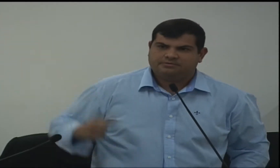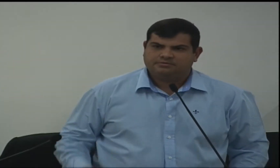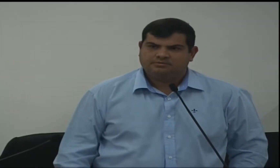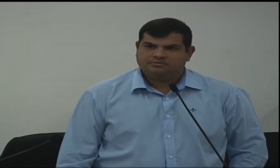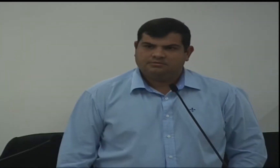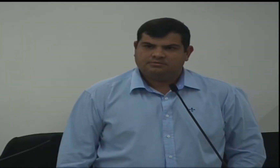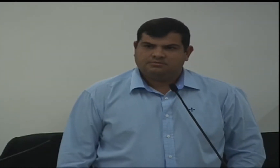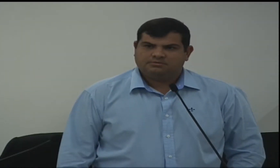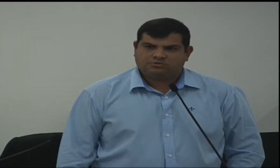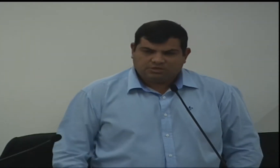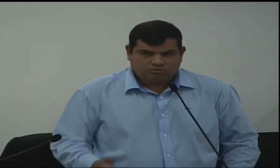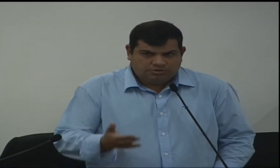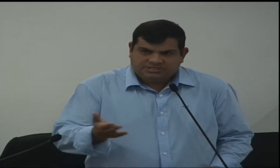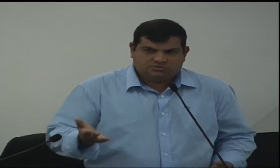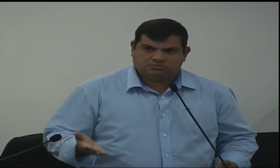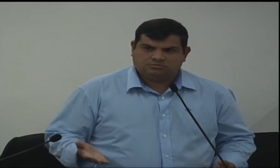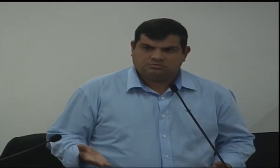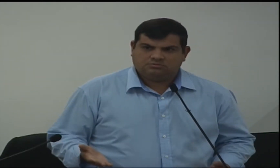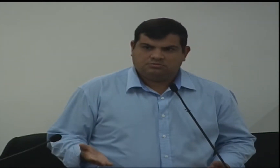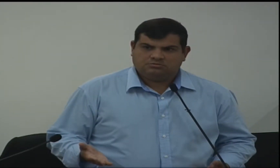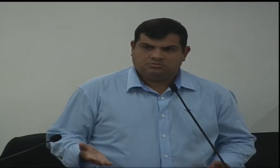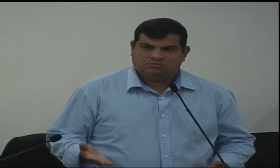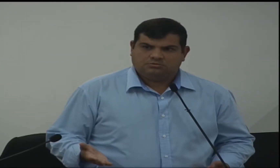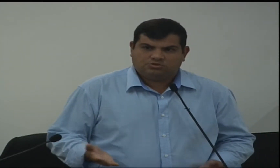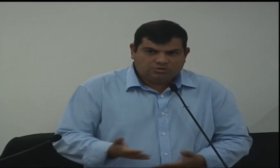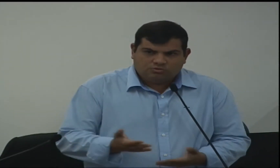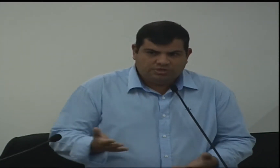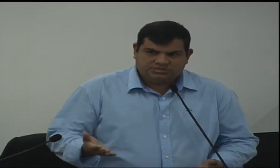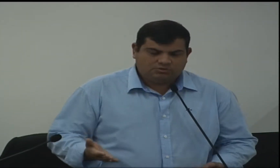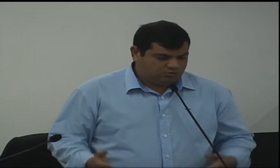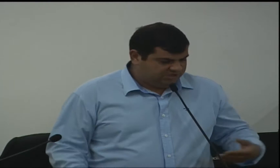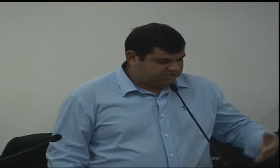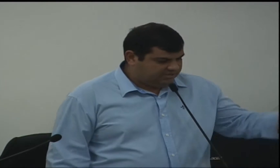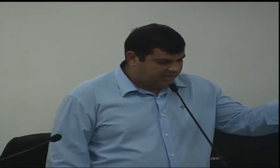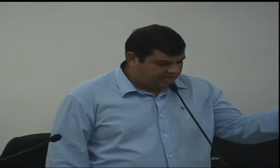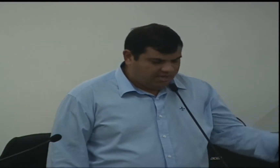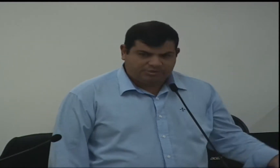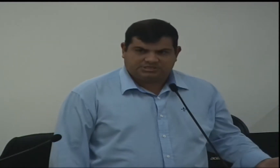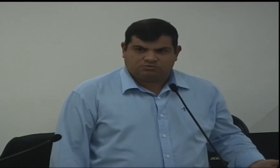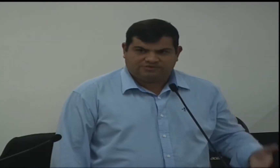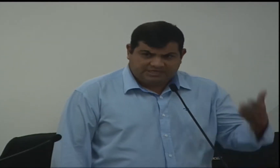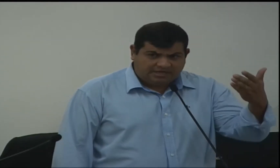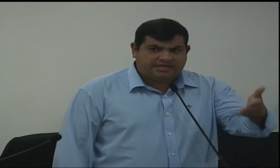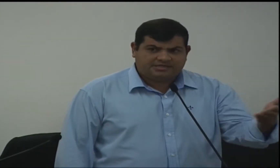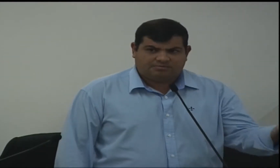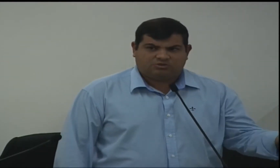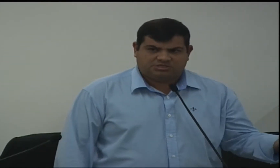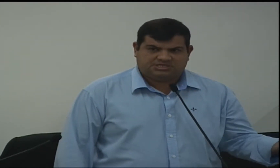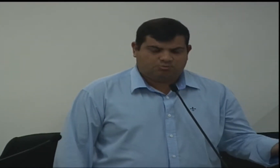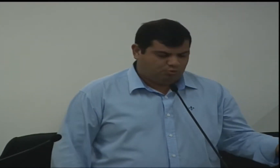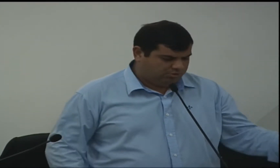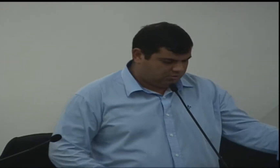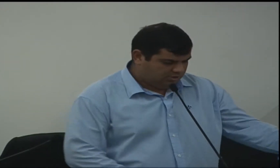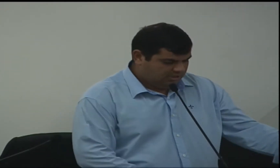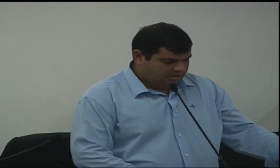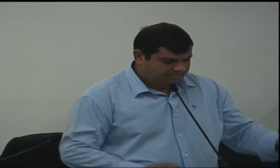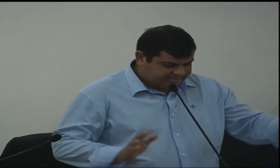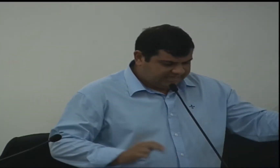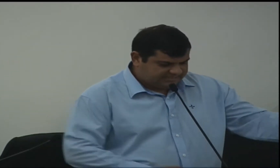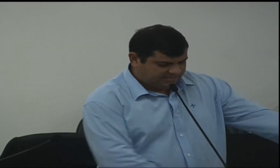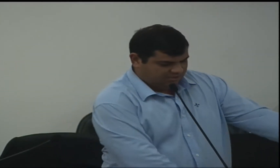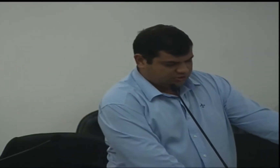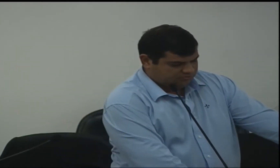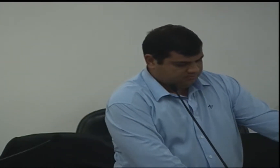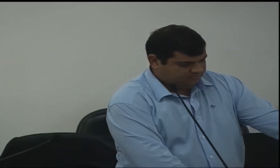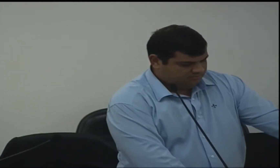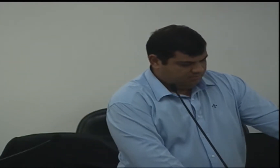Claro? Eu tenho tudo isso. Eu tenho tudo isso. Inclusive, já entreguei para o Executivo, já entreguei também no Ministério Público. Mas,